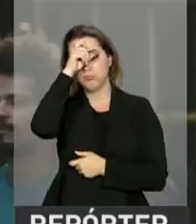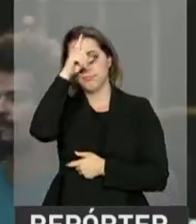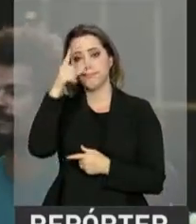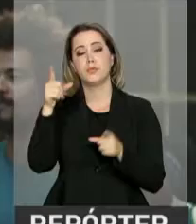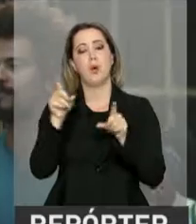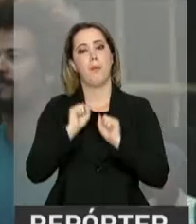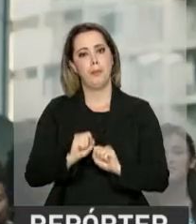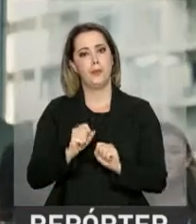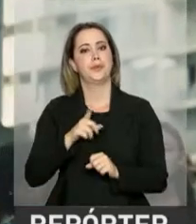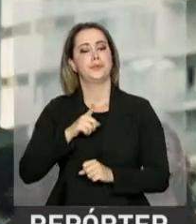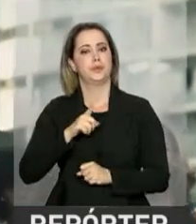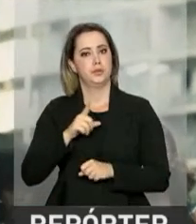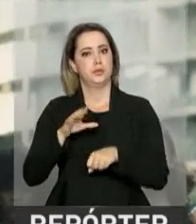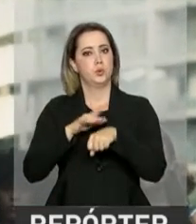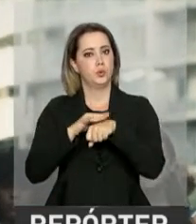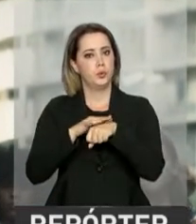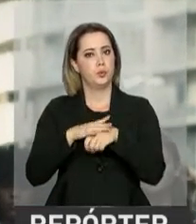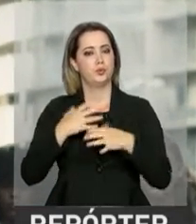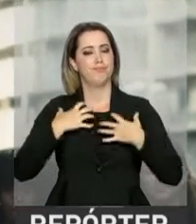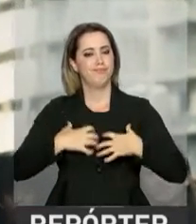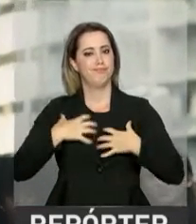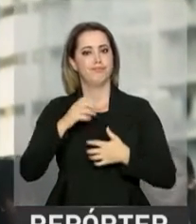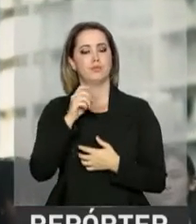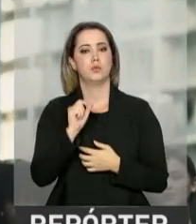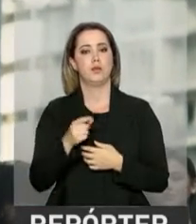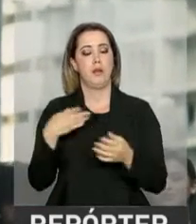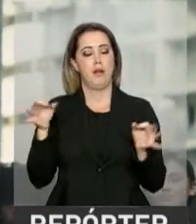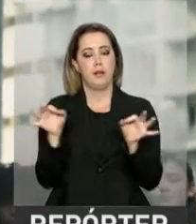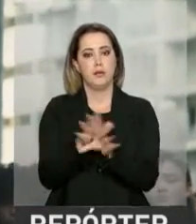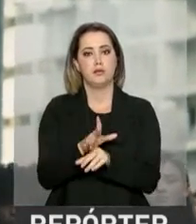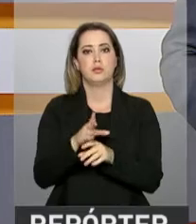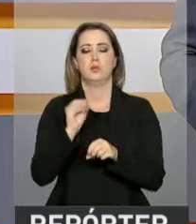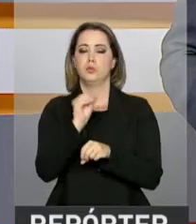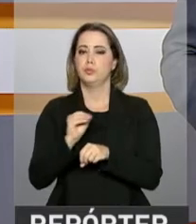Pode ser tuberculose e o tratamento precisa ser feito até o fim.